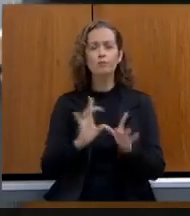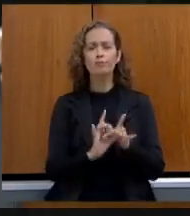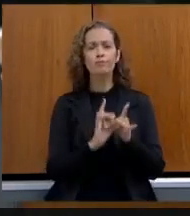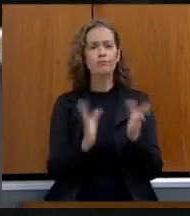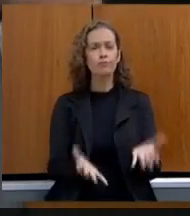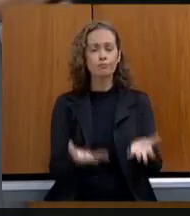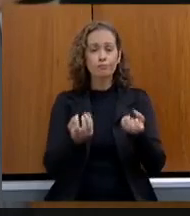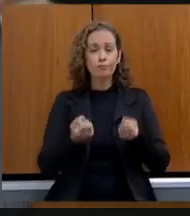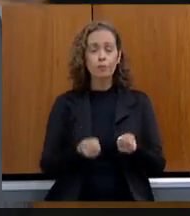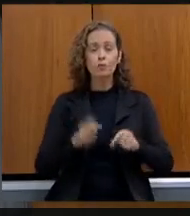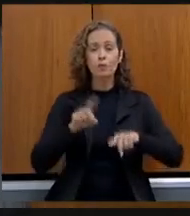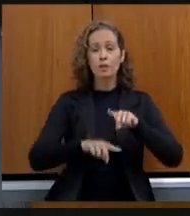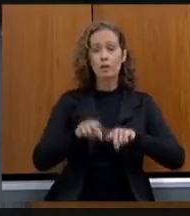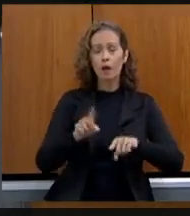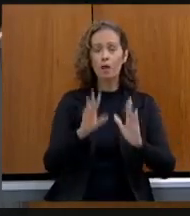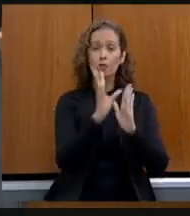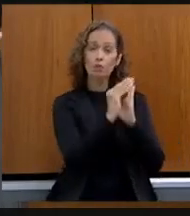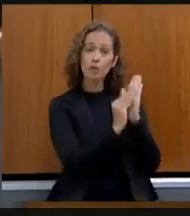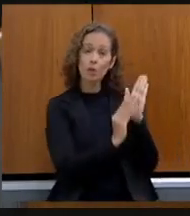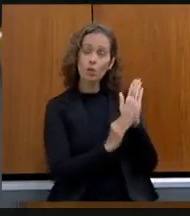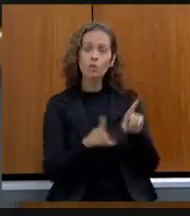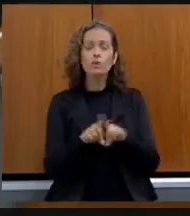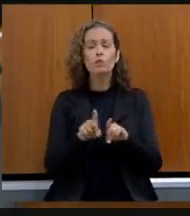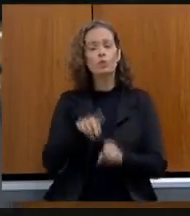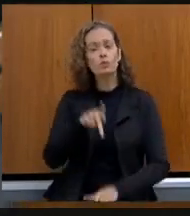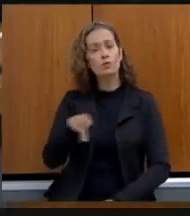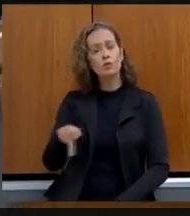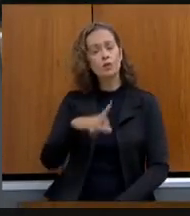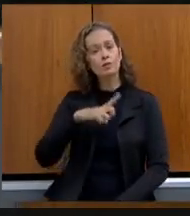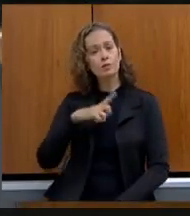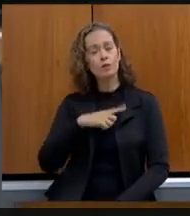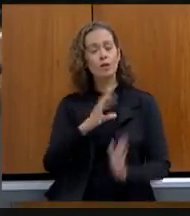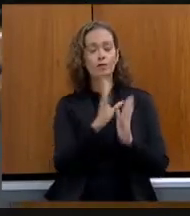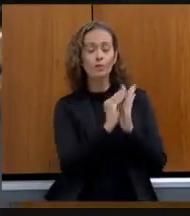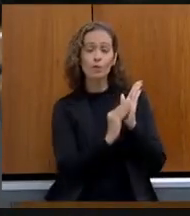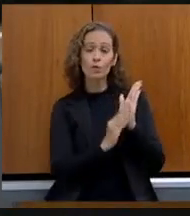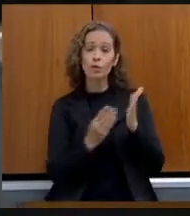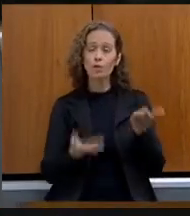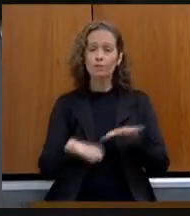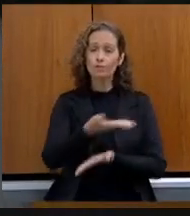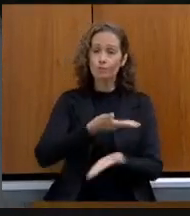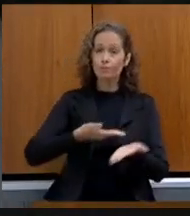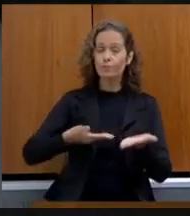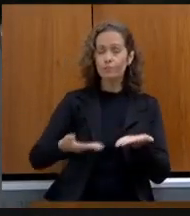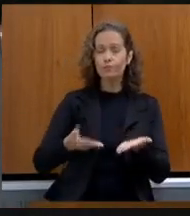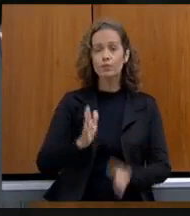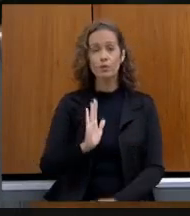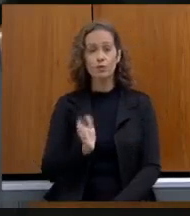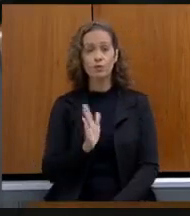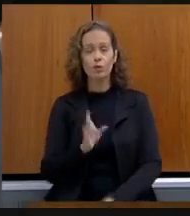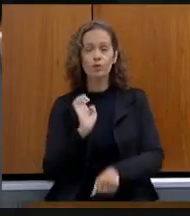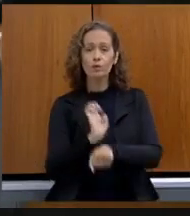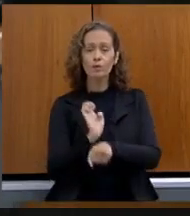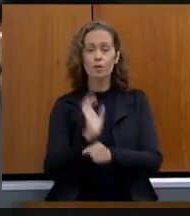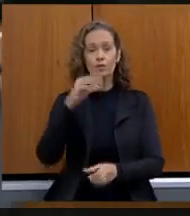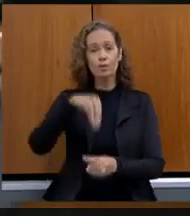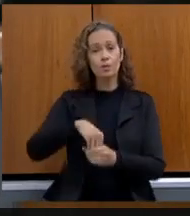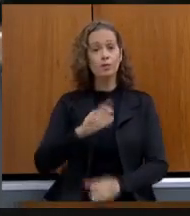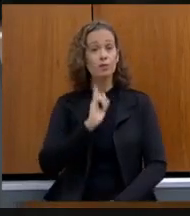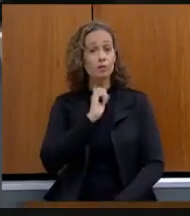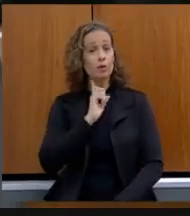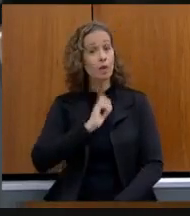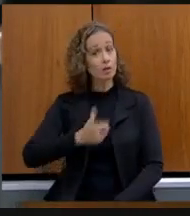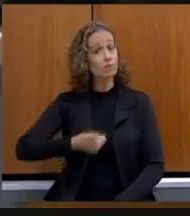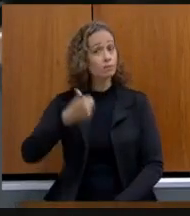e seu professor também tem acesso no que a gente oferece como navegação patrocinada né senha do Estado de Minas Gerais um dos